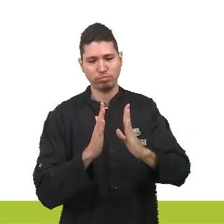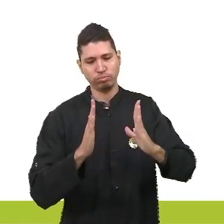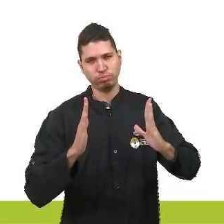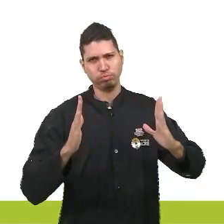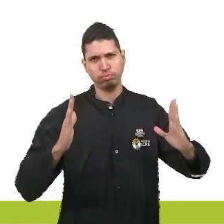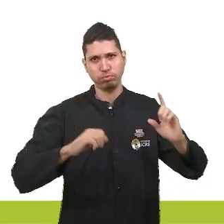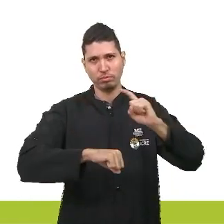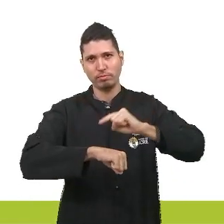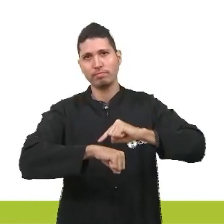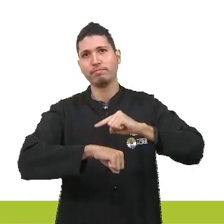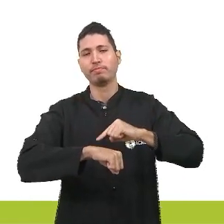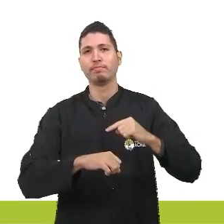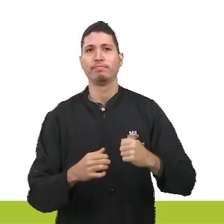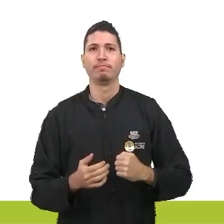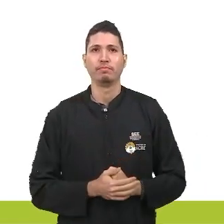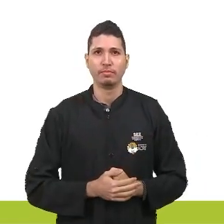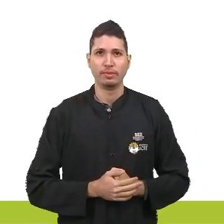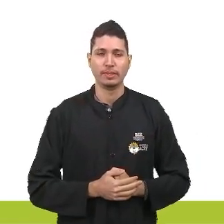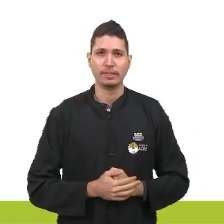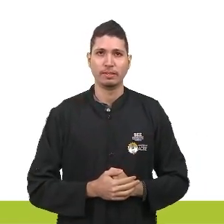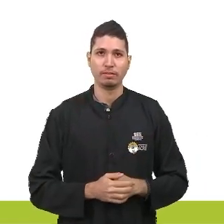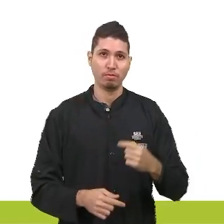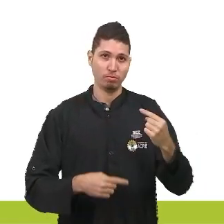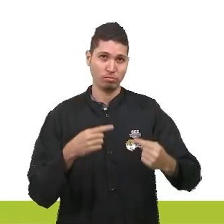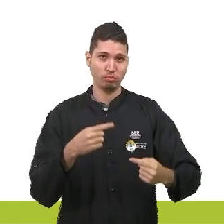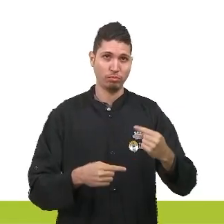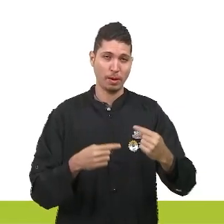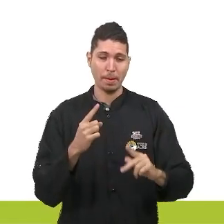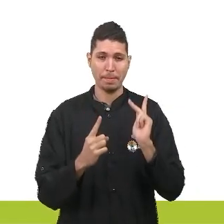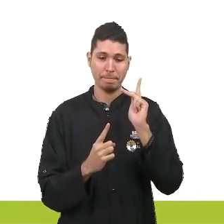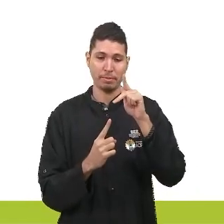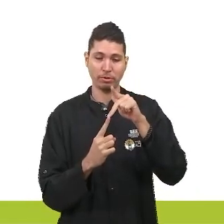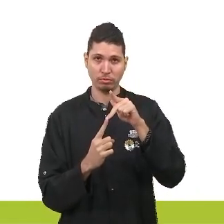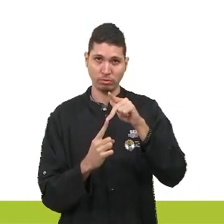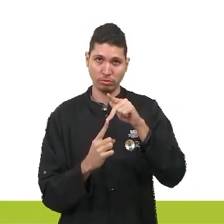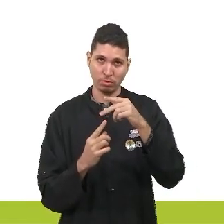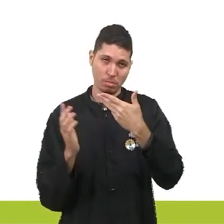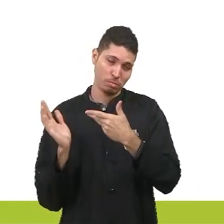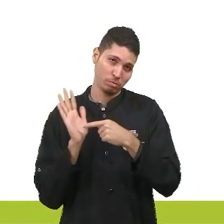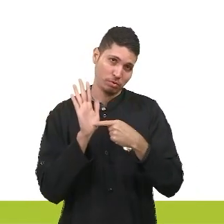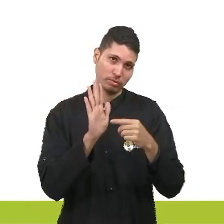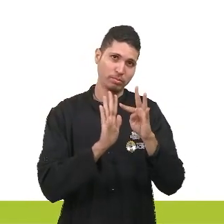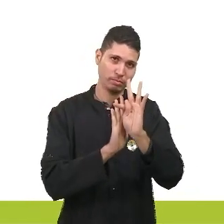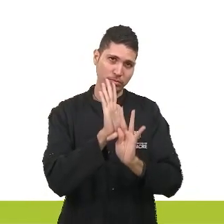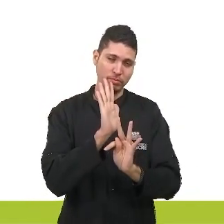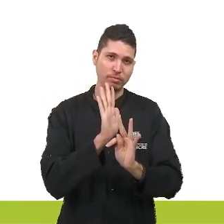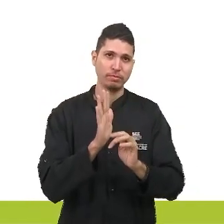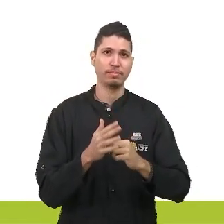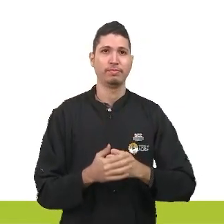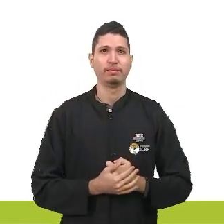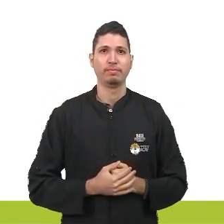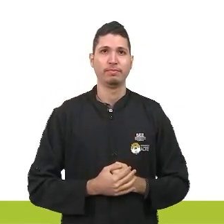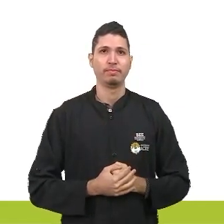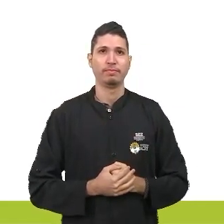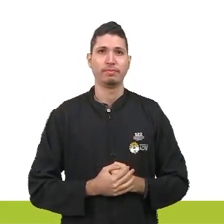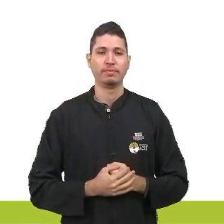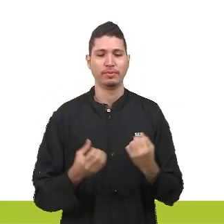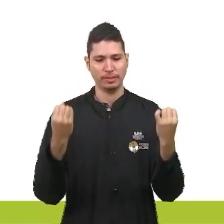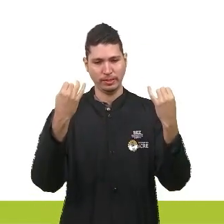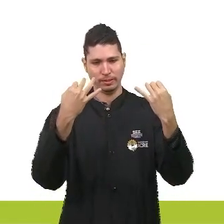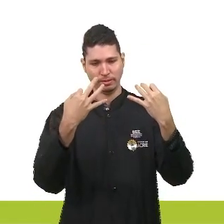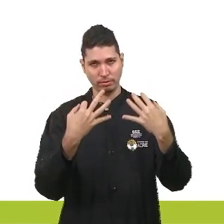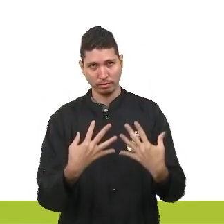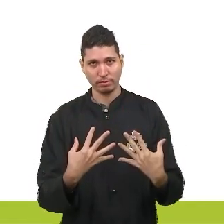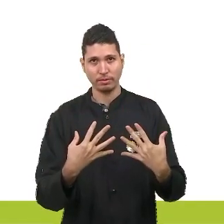da questão diz: políticas previdenciárias, como apresentado no texto, têm sido justificadas